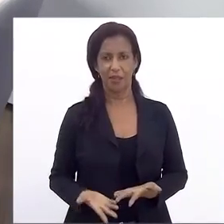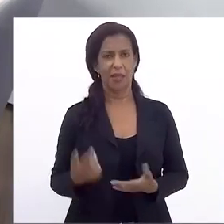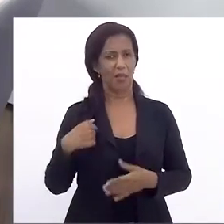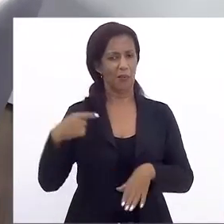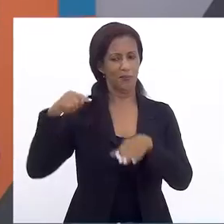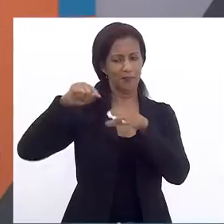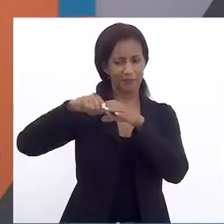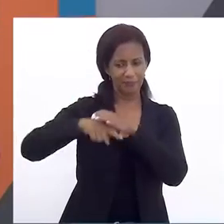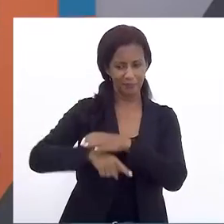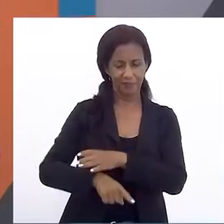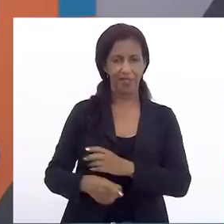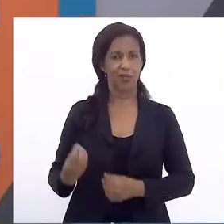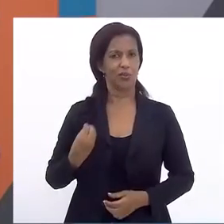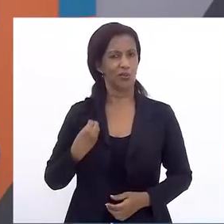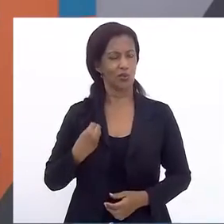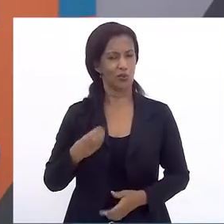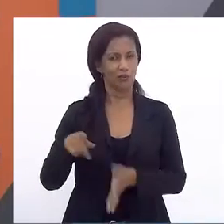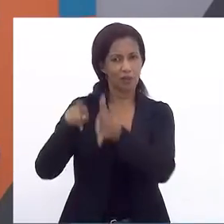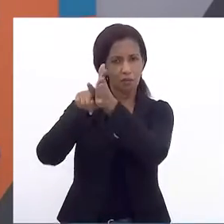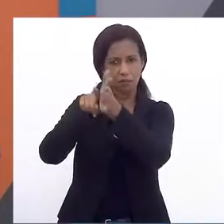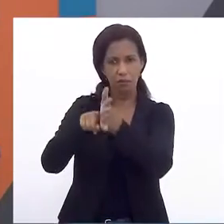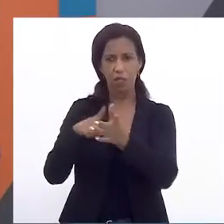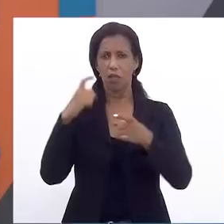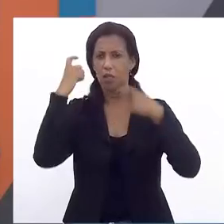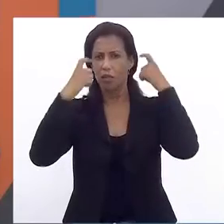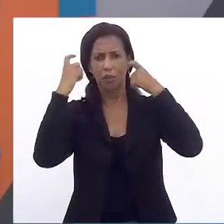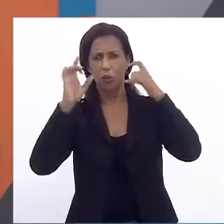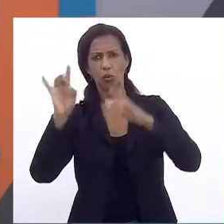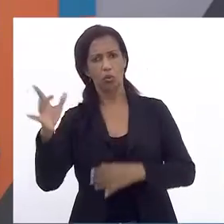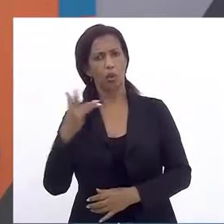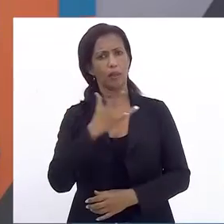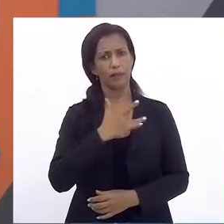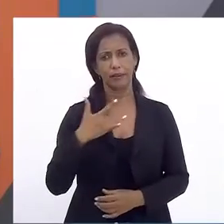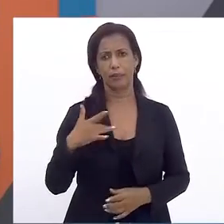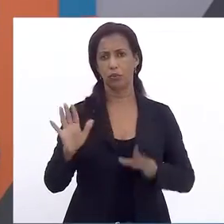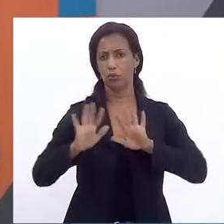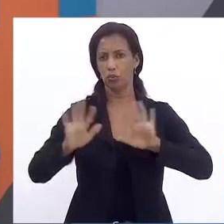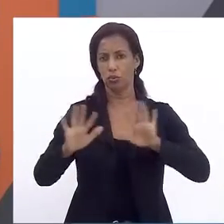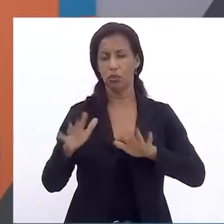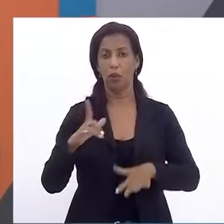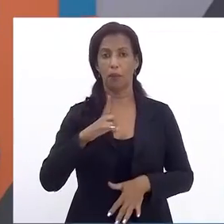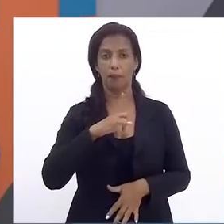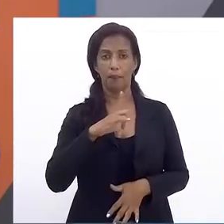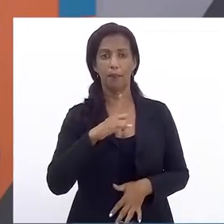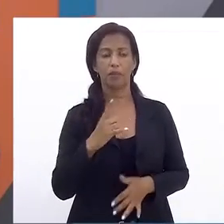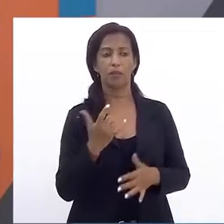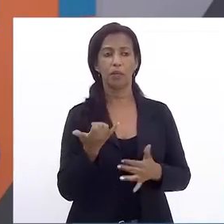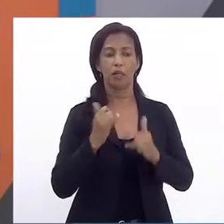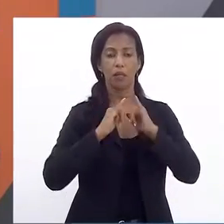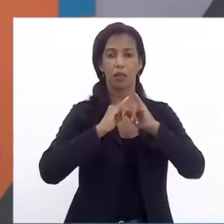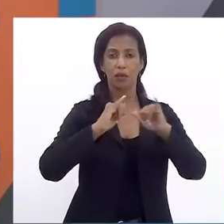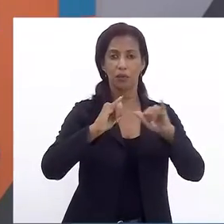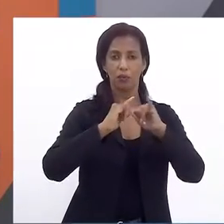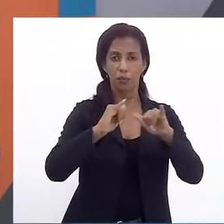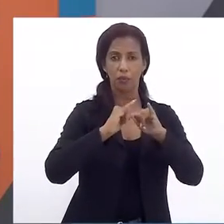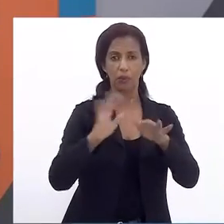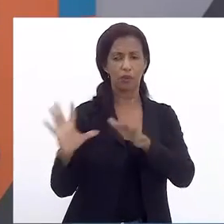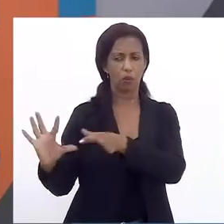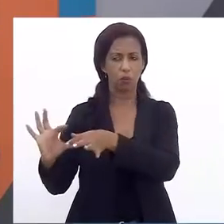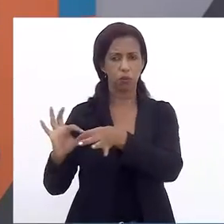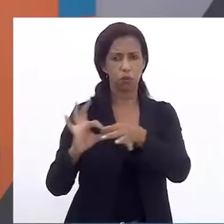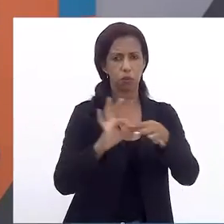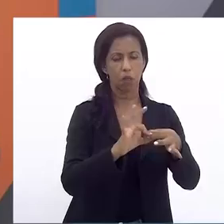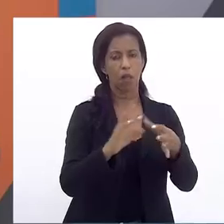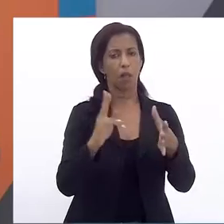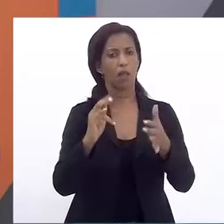Então, a senhora não se preocupa só com a área de saúde, na área das notícias, né? Da veiculação da notícia não adequada, mas também a senhora se preocupa